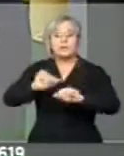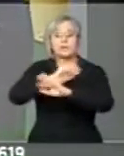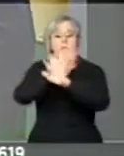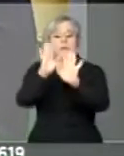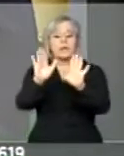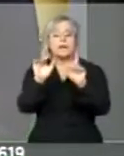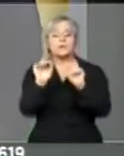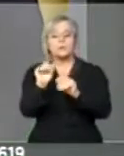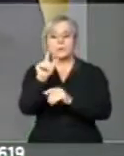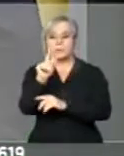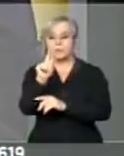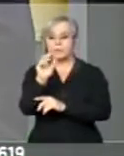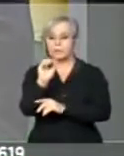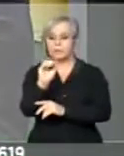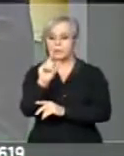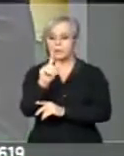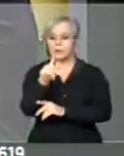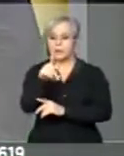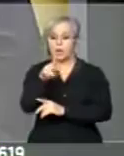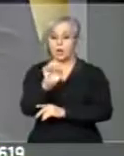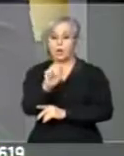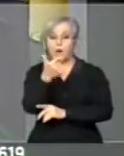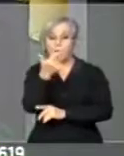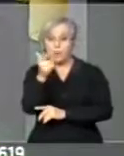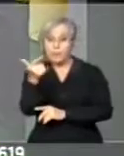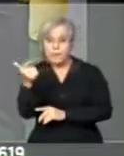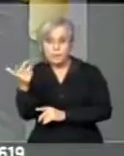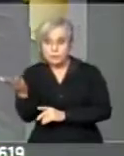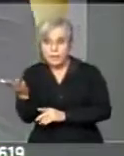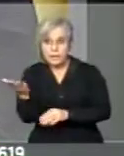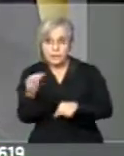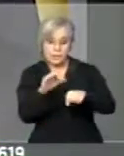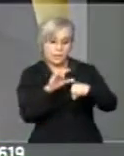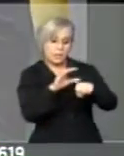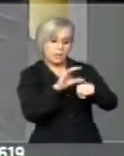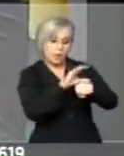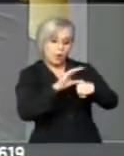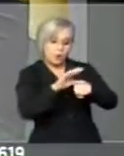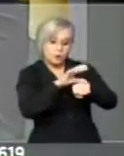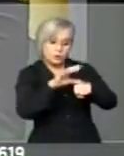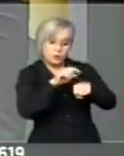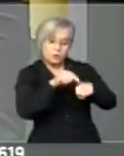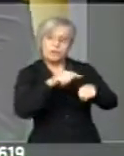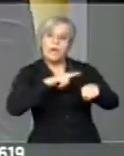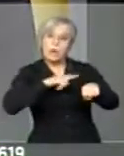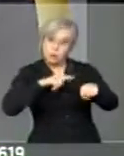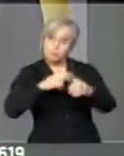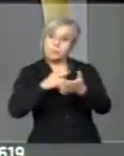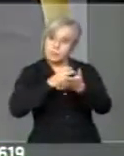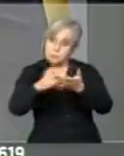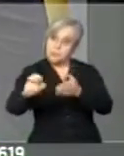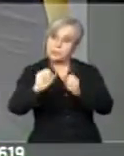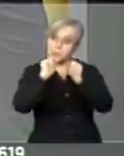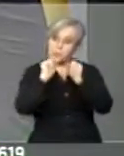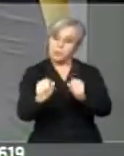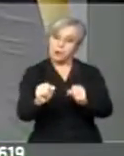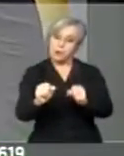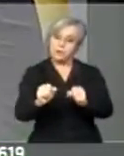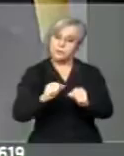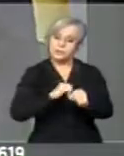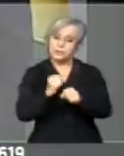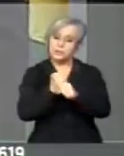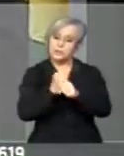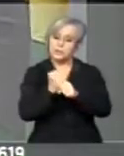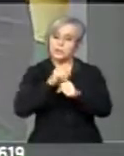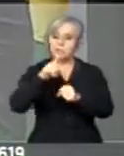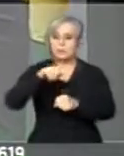golpe. O impeachment é constitucional, está na nossa Constituição. Em